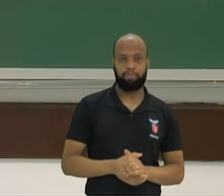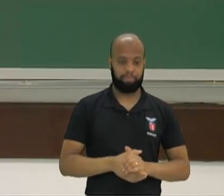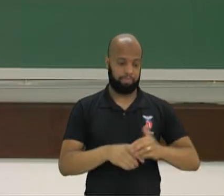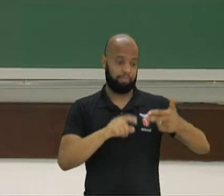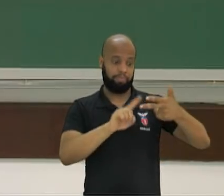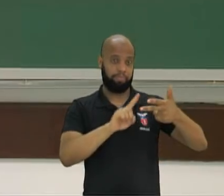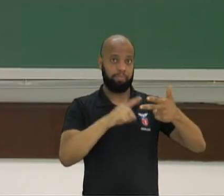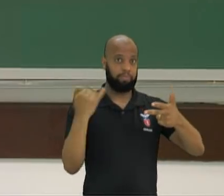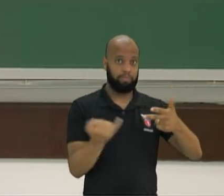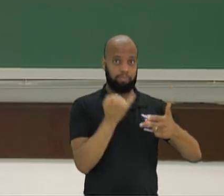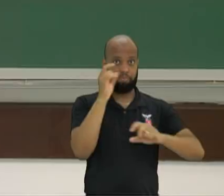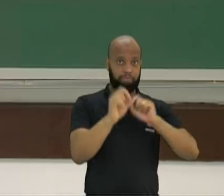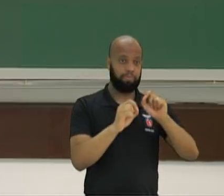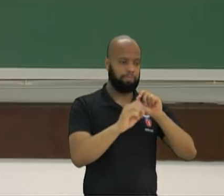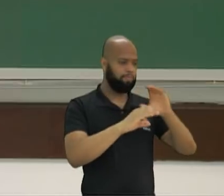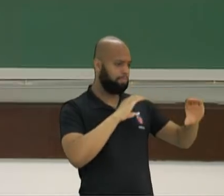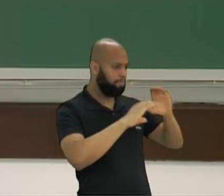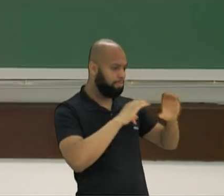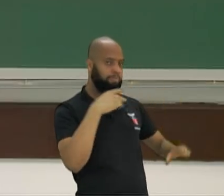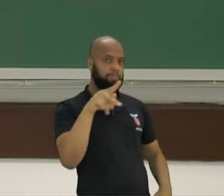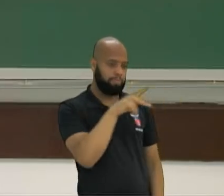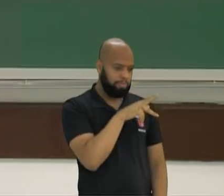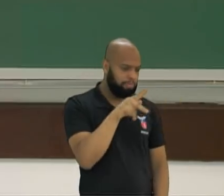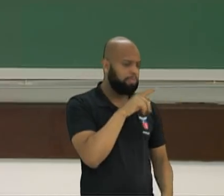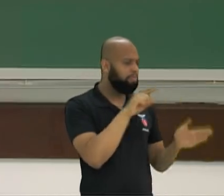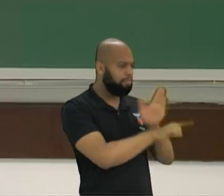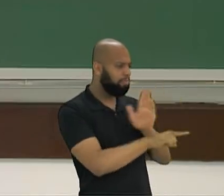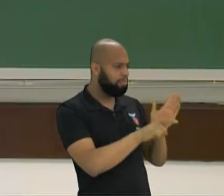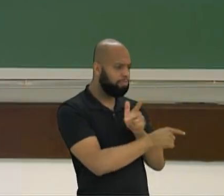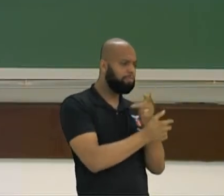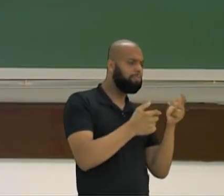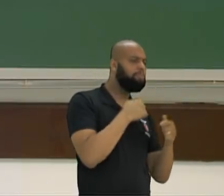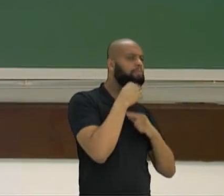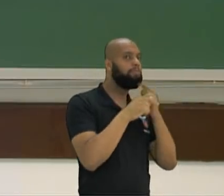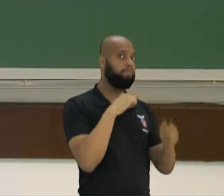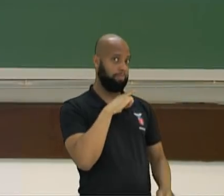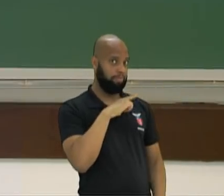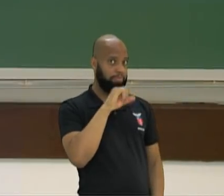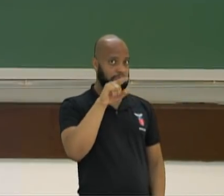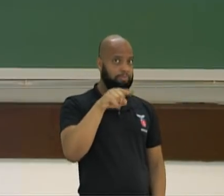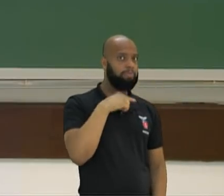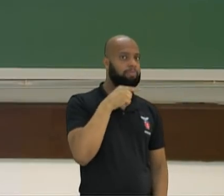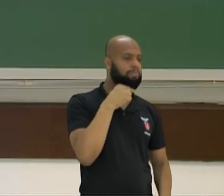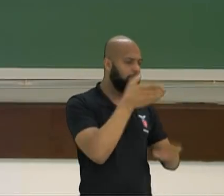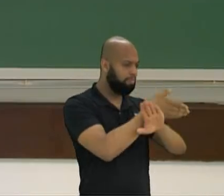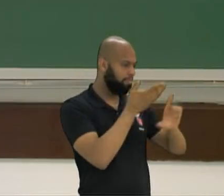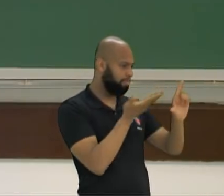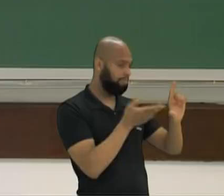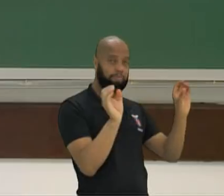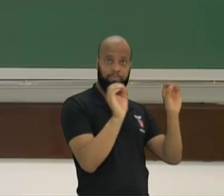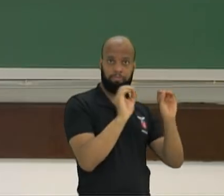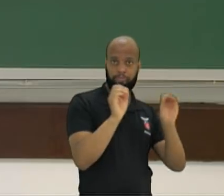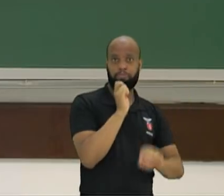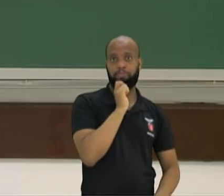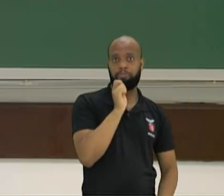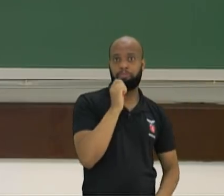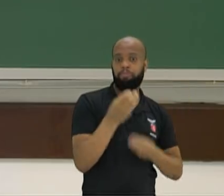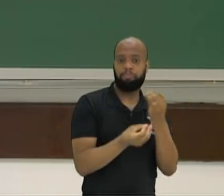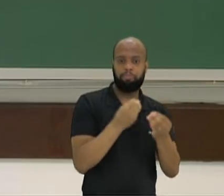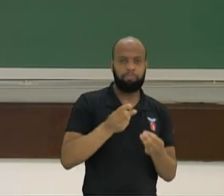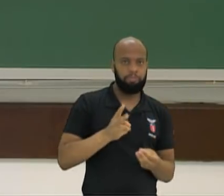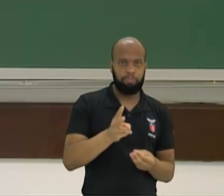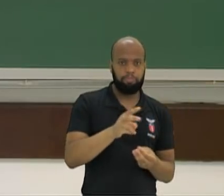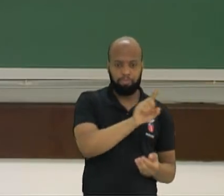menos importante, comunique-se com seus professores, tirando as suas dúvidas. E se porventura ainda você não tem acesso às salas virtuais,